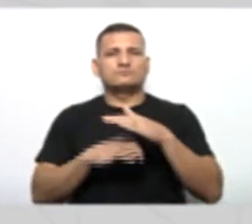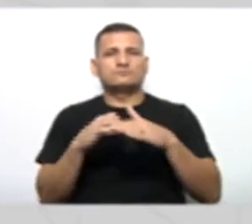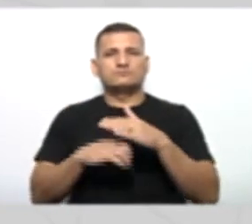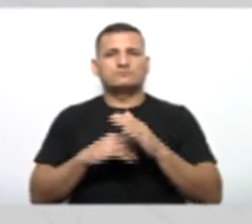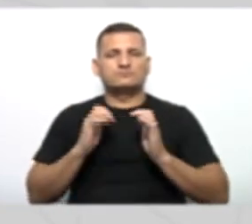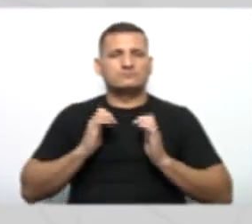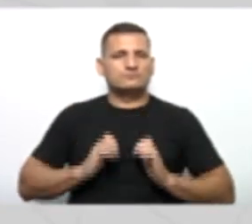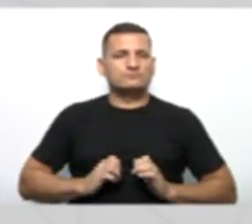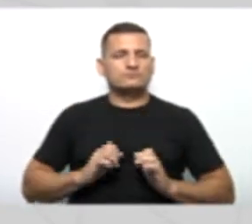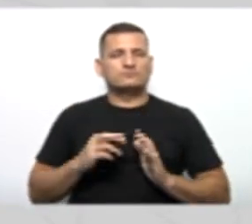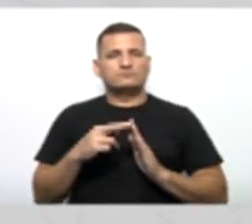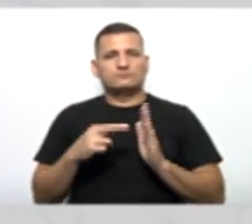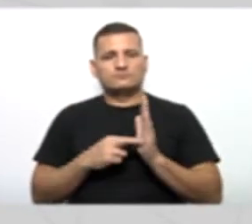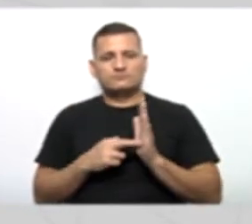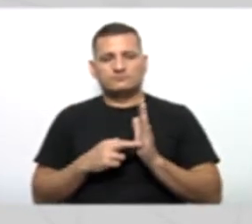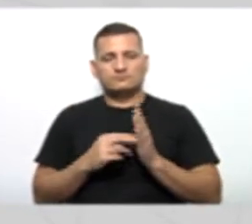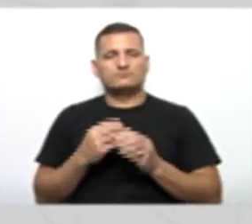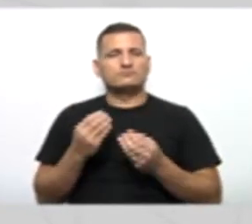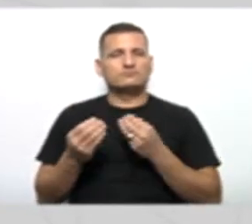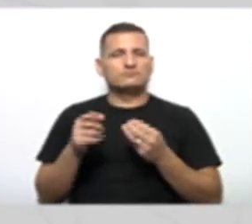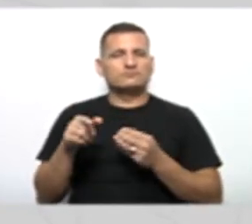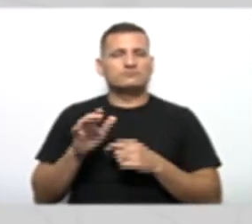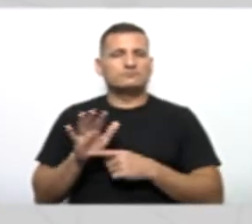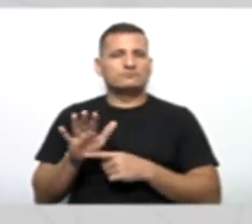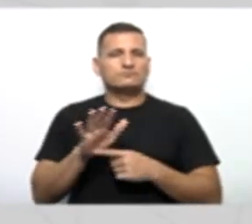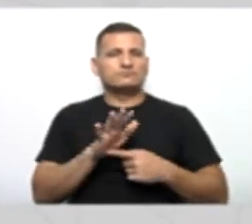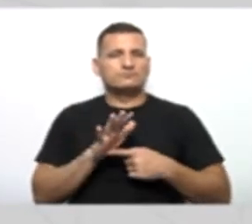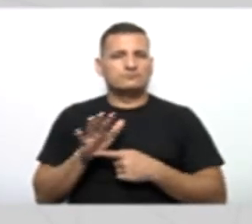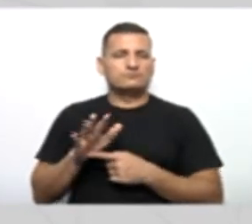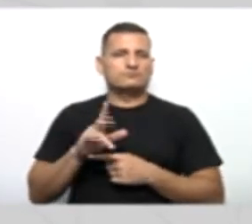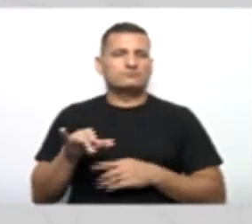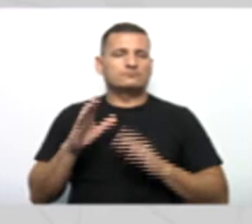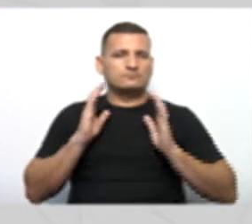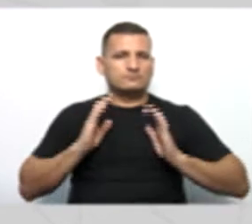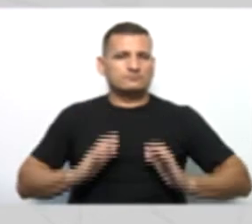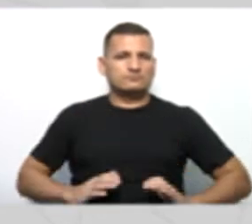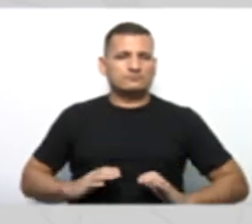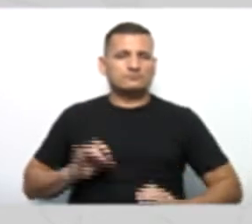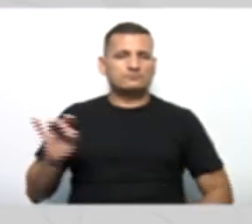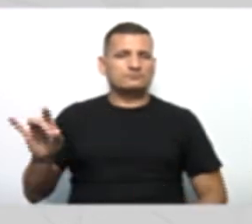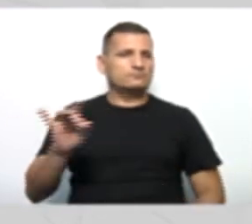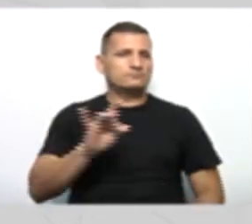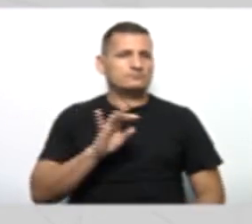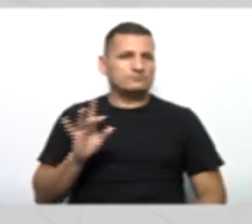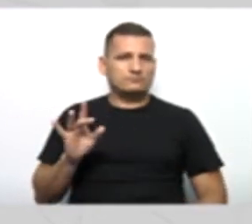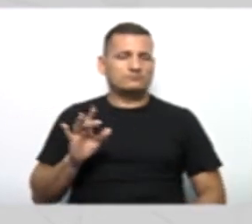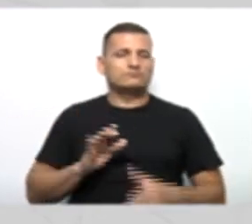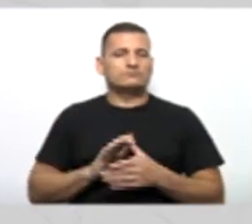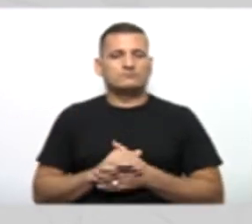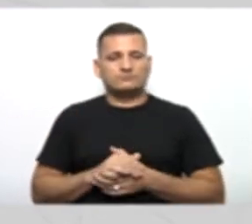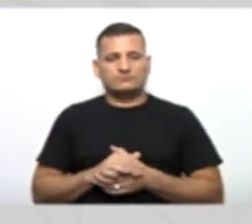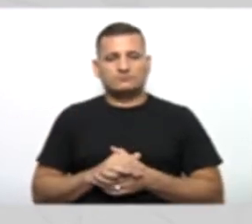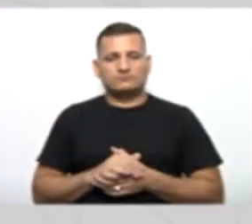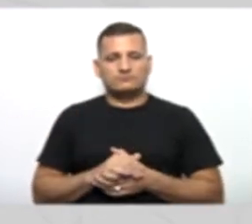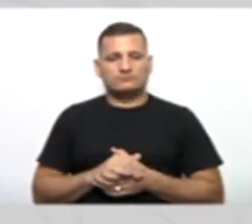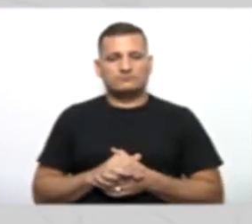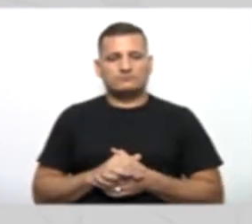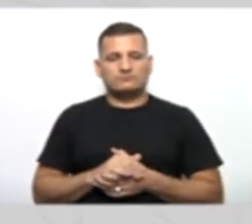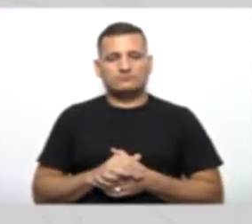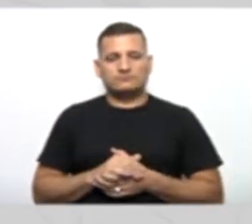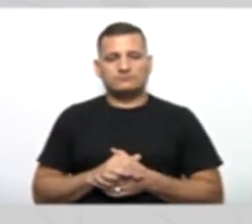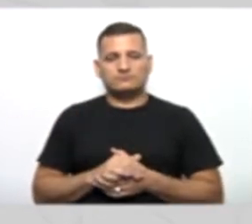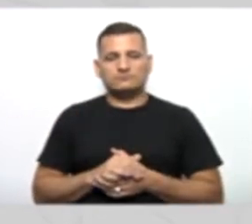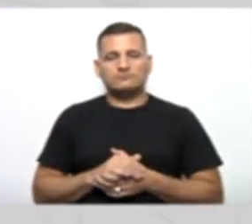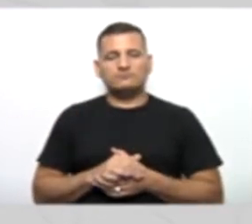de que forma que isso vai contribuir numa conduta desejável e esperada por parte da cooperativa